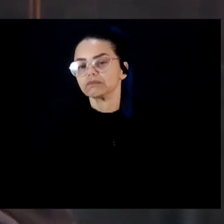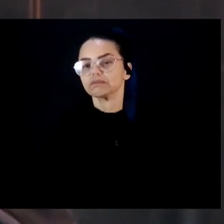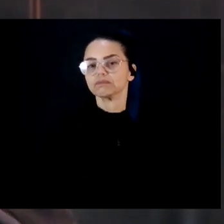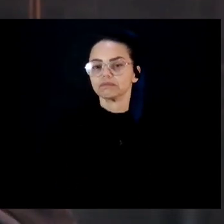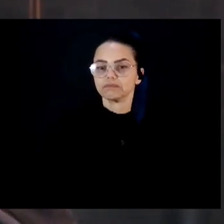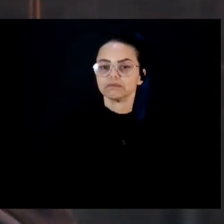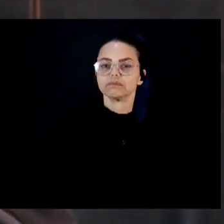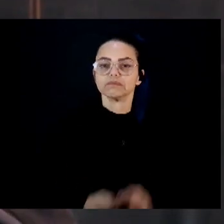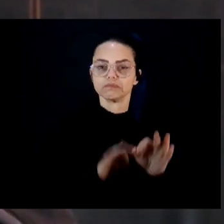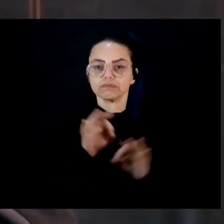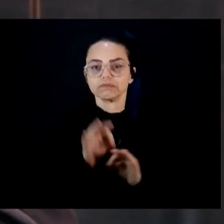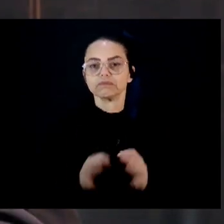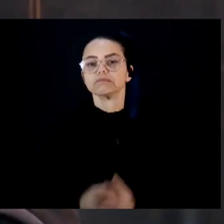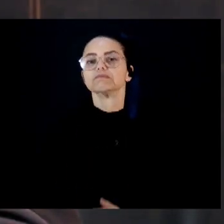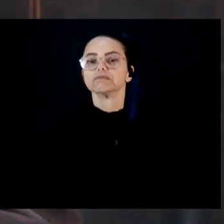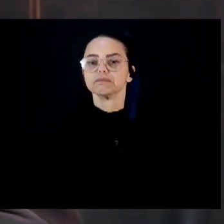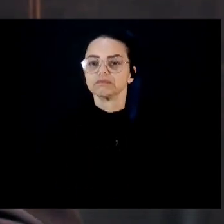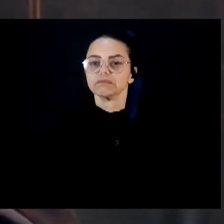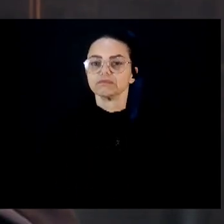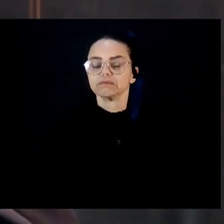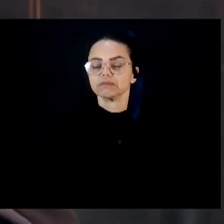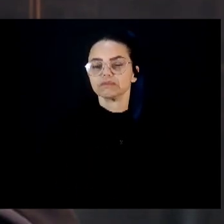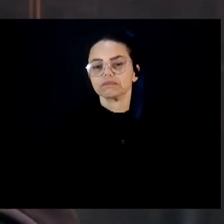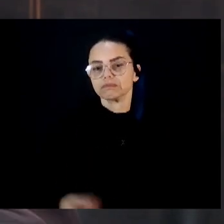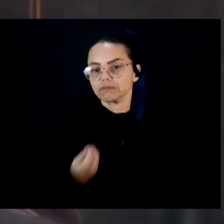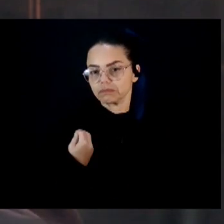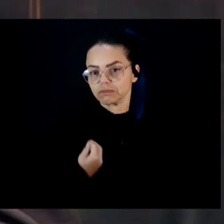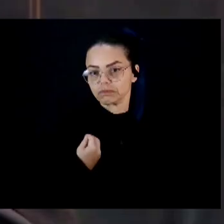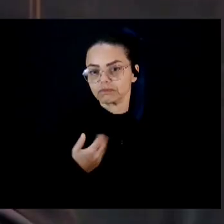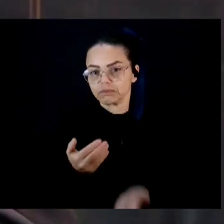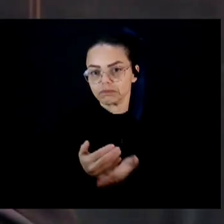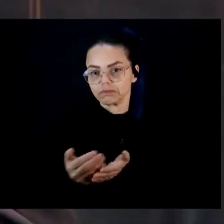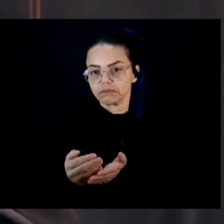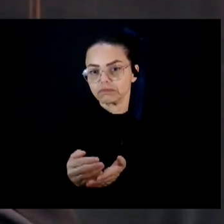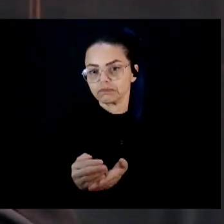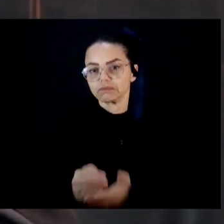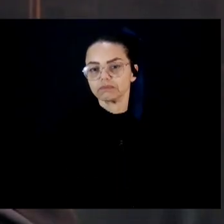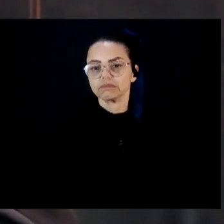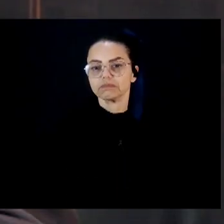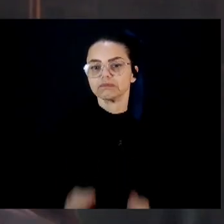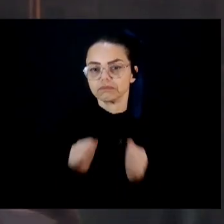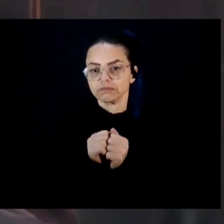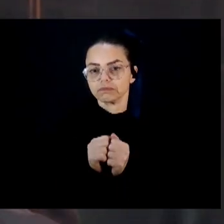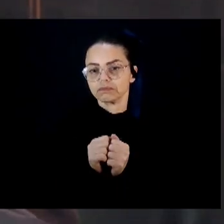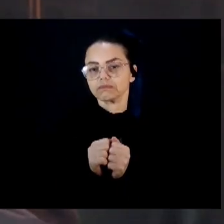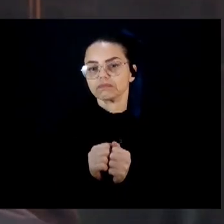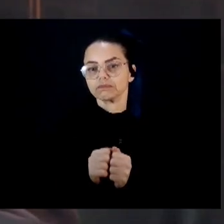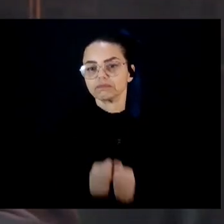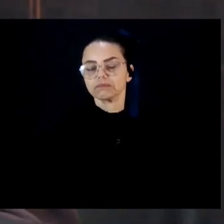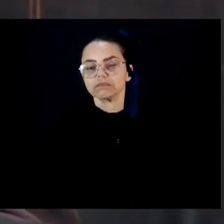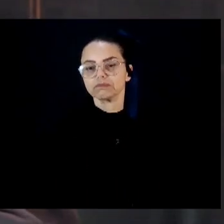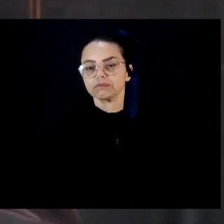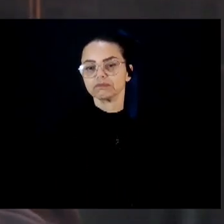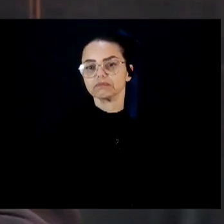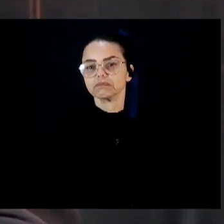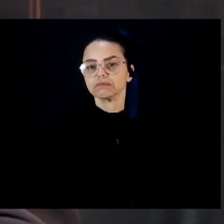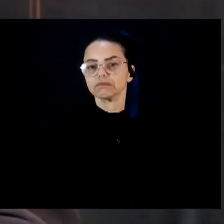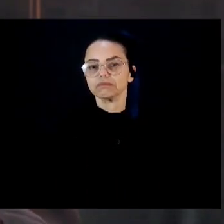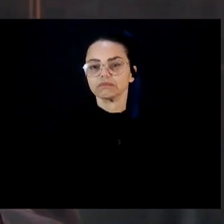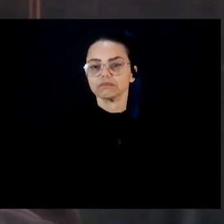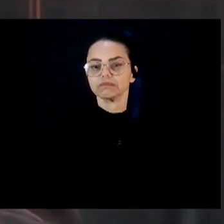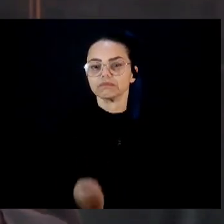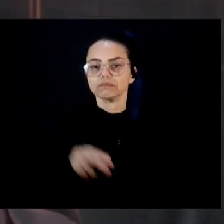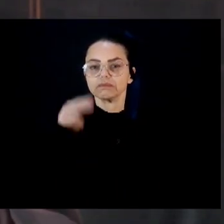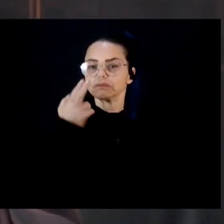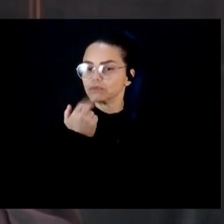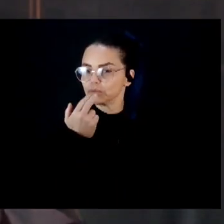a rota. E quando elas começam a fazer o uso com a gente, né, com a nossa supervisão, elas entendem